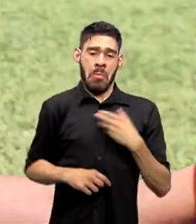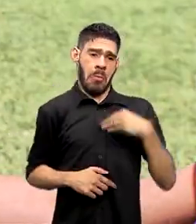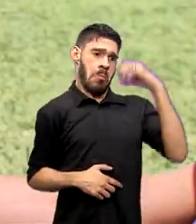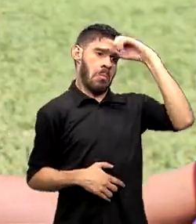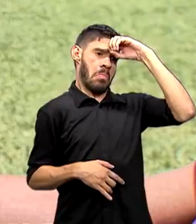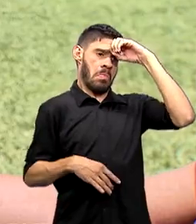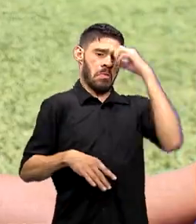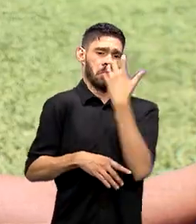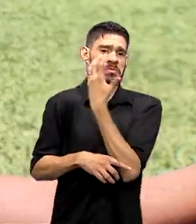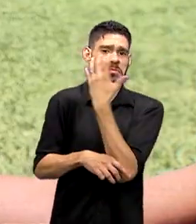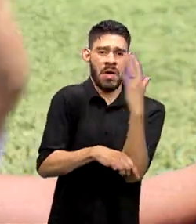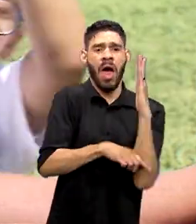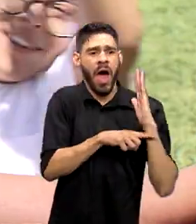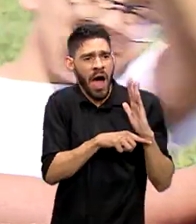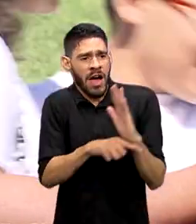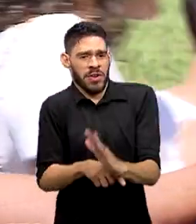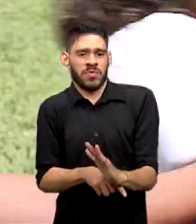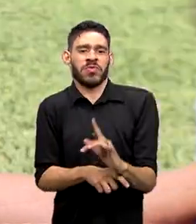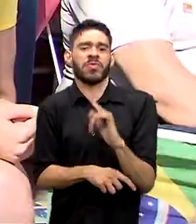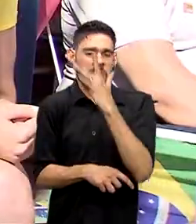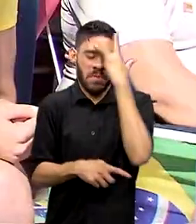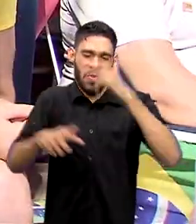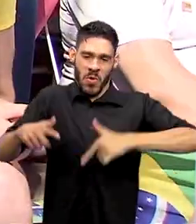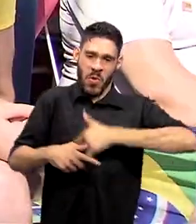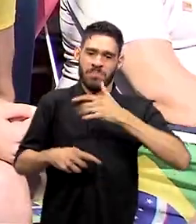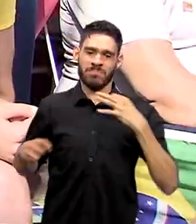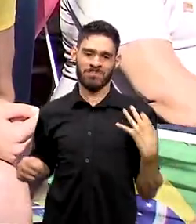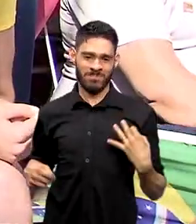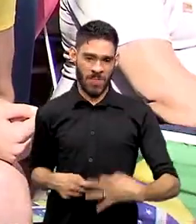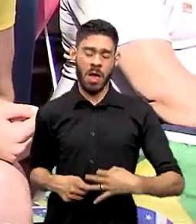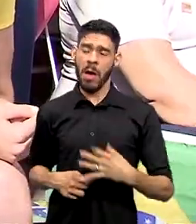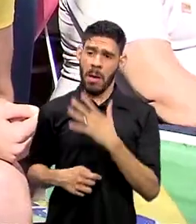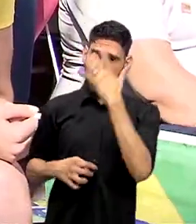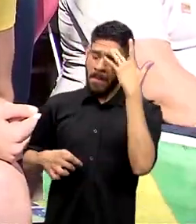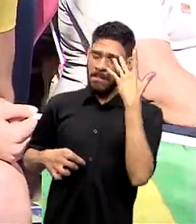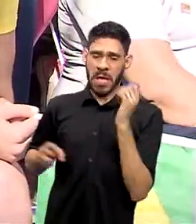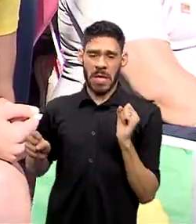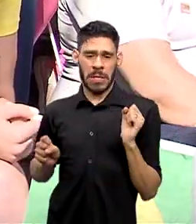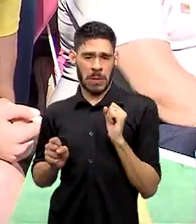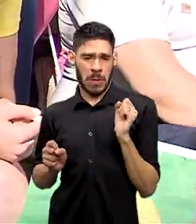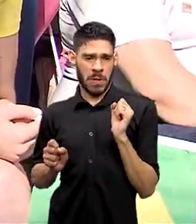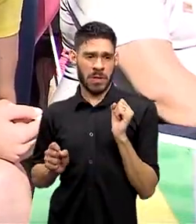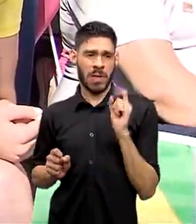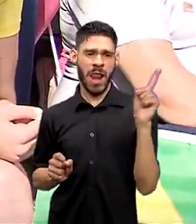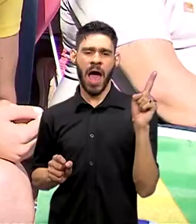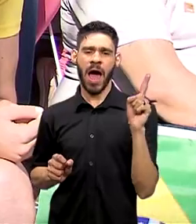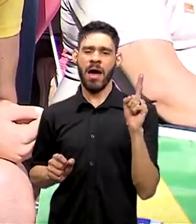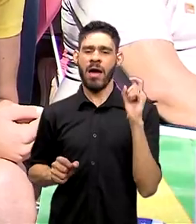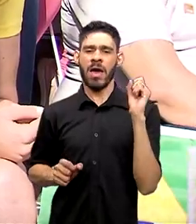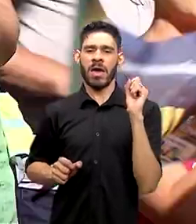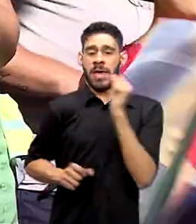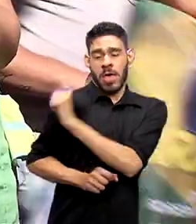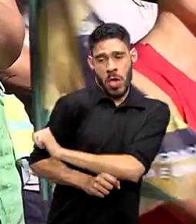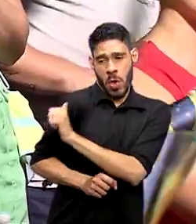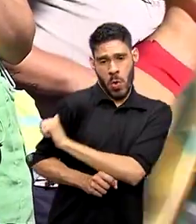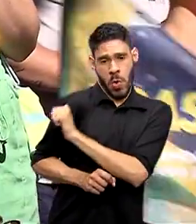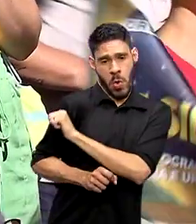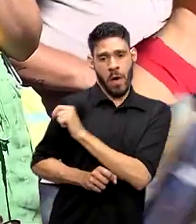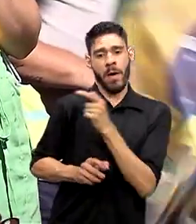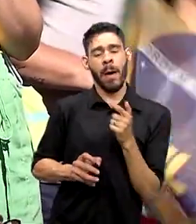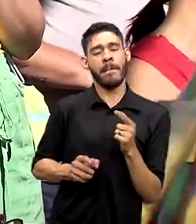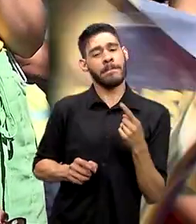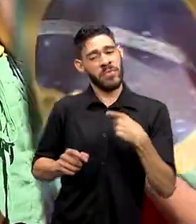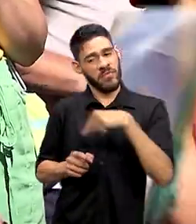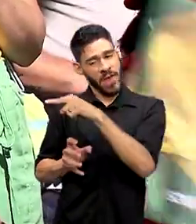a natureza colabora com quem trabalha, né? Teve gente que deixou o friozinho de Volta Redonda, no Rio de Janeiro, para participar